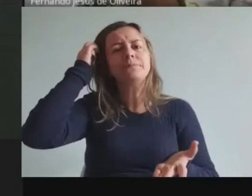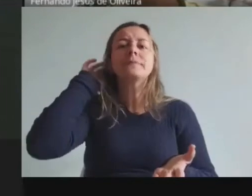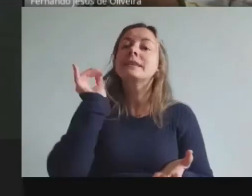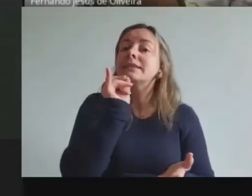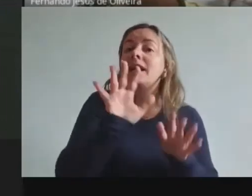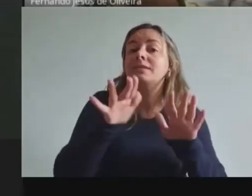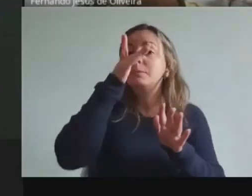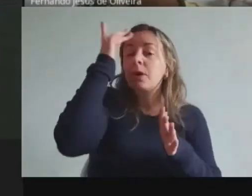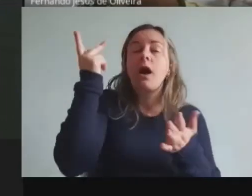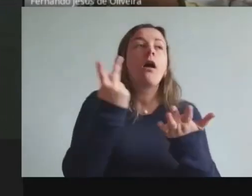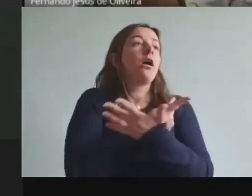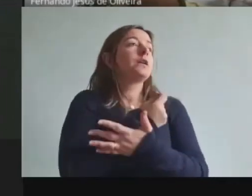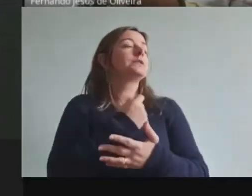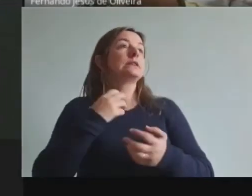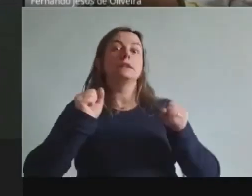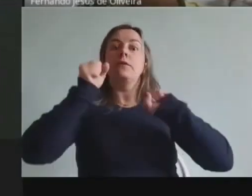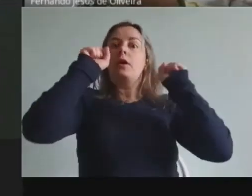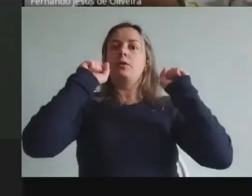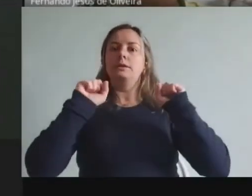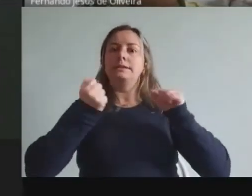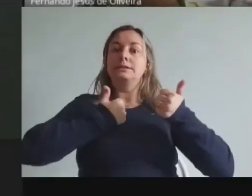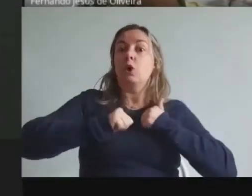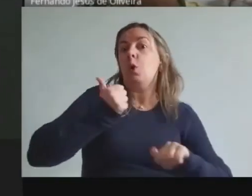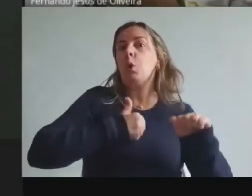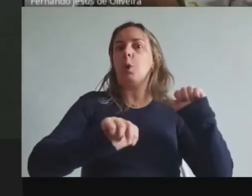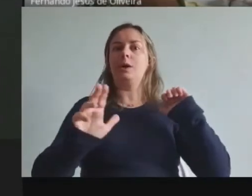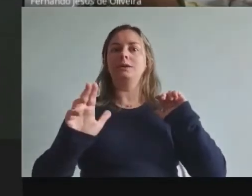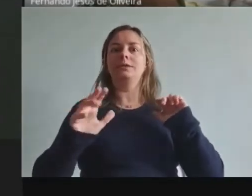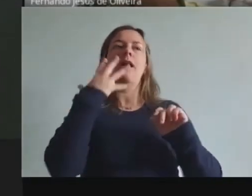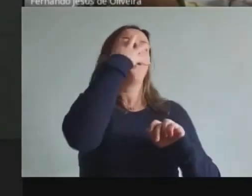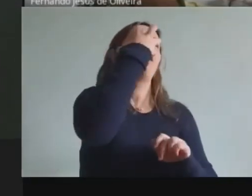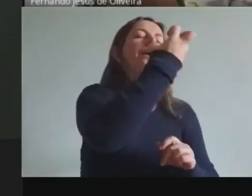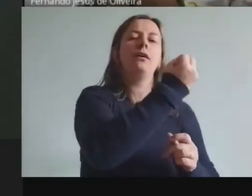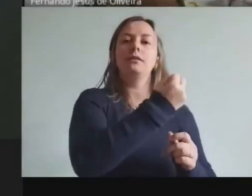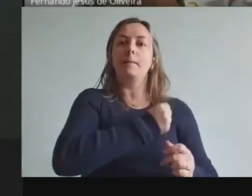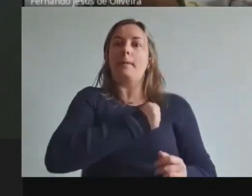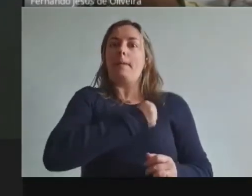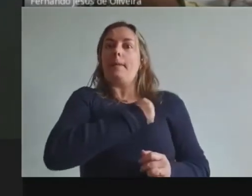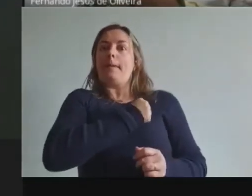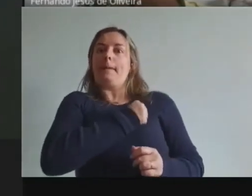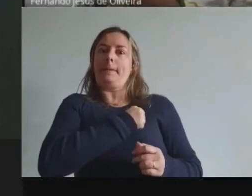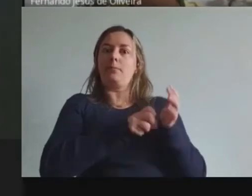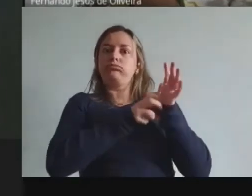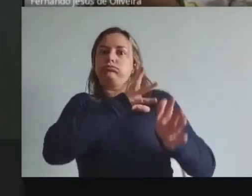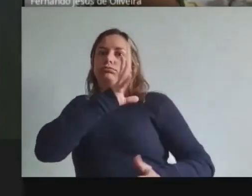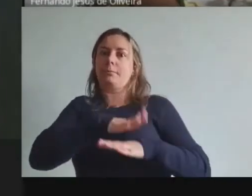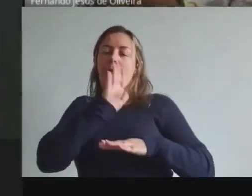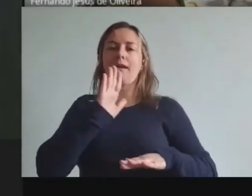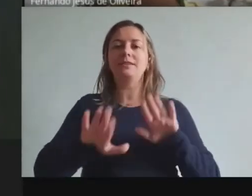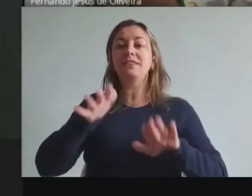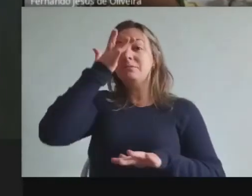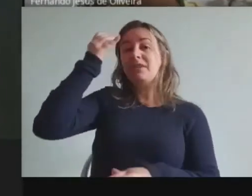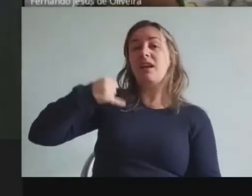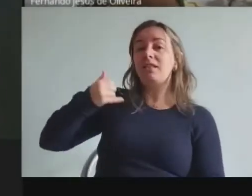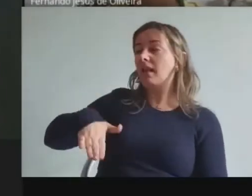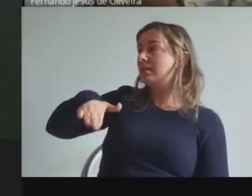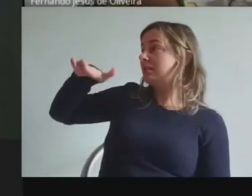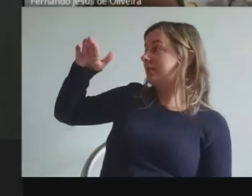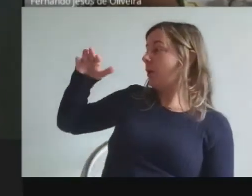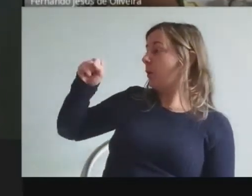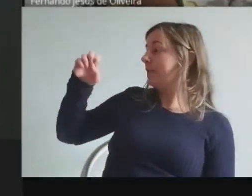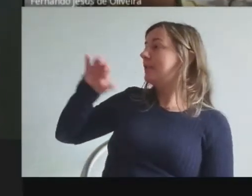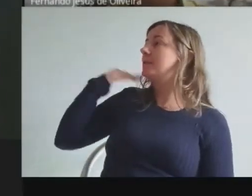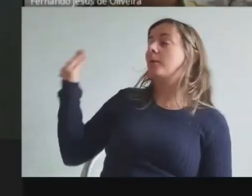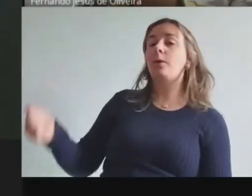pessoa pode ficar nervosa, ansiosa, apaixonada, né? Isso aqui, esse número aumenta. Vai ter gente que vai viver 80 anos, vai ter gente que vai